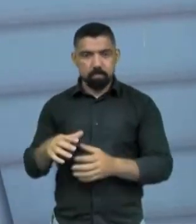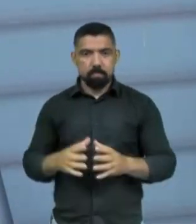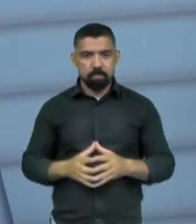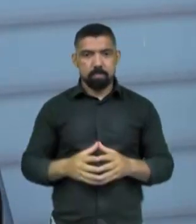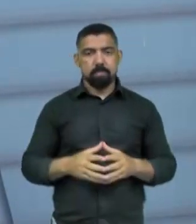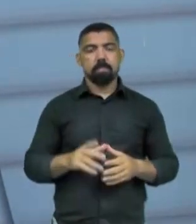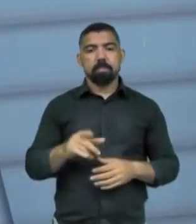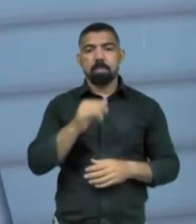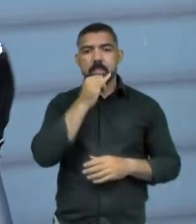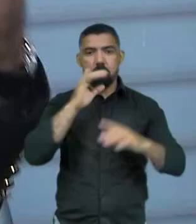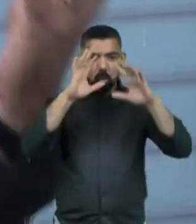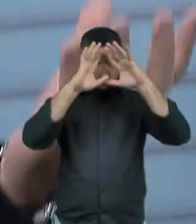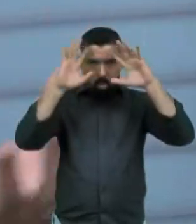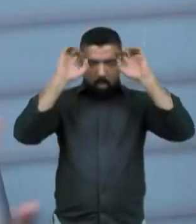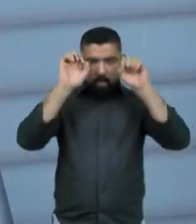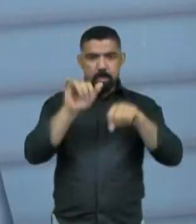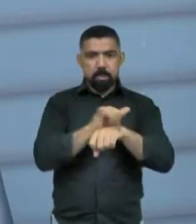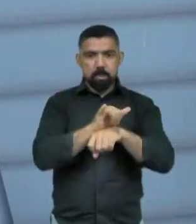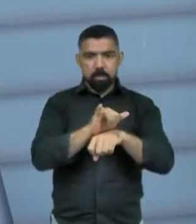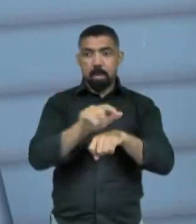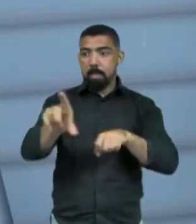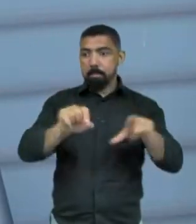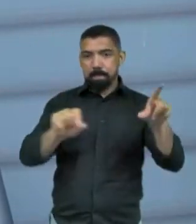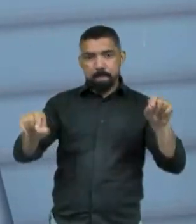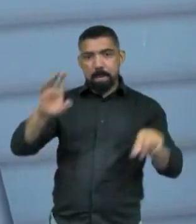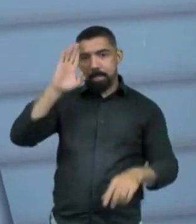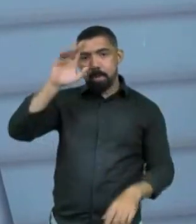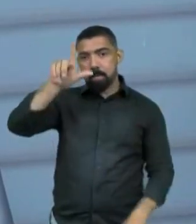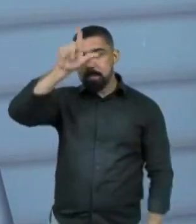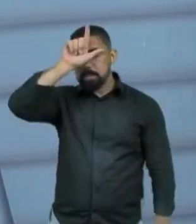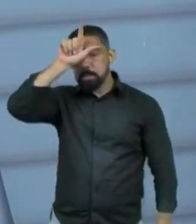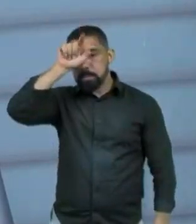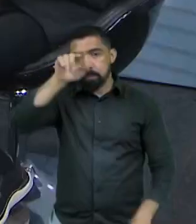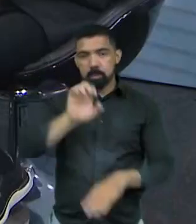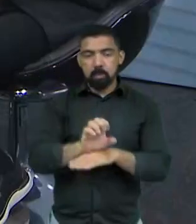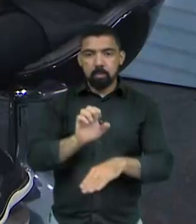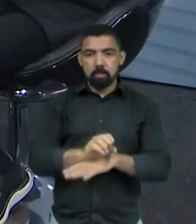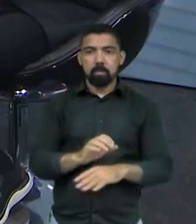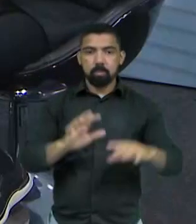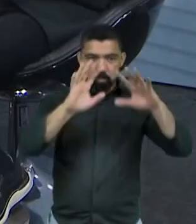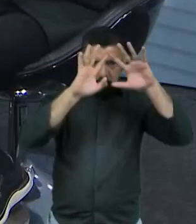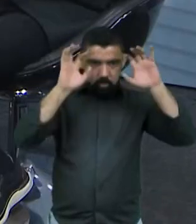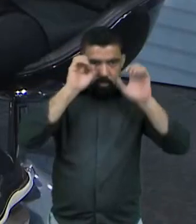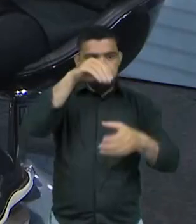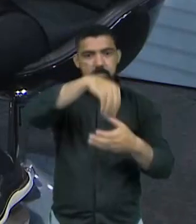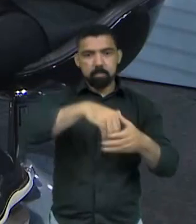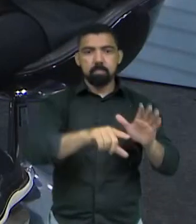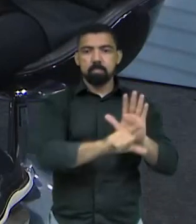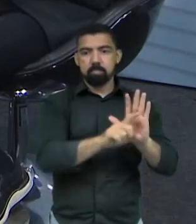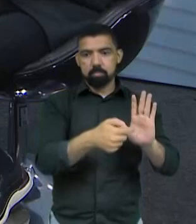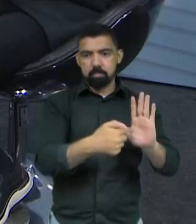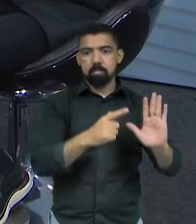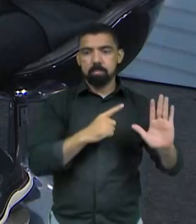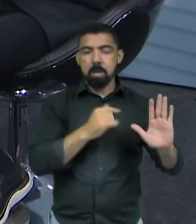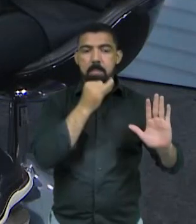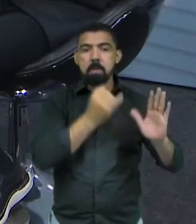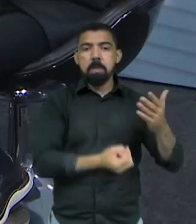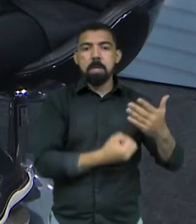comitê estratégico que pega as principais lideranças do Estado. Nós vamos ter lá então, esse comitê deve estar na lei. Está na lei. Criação de um